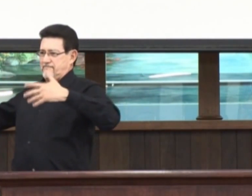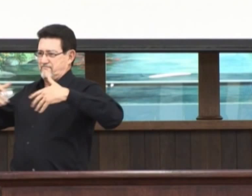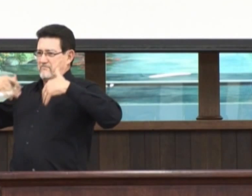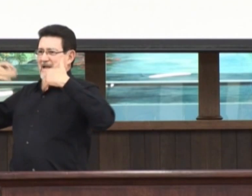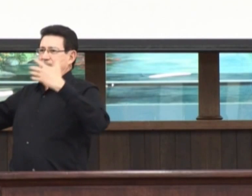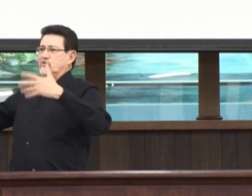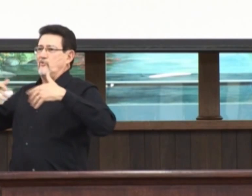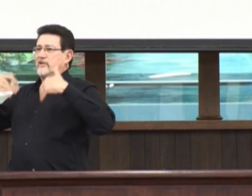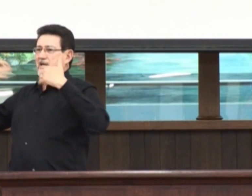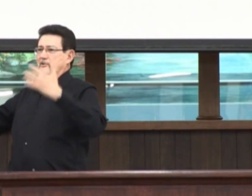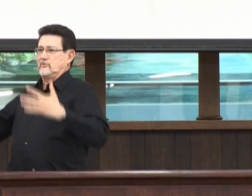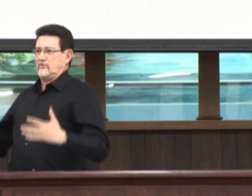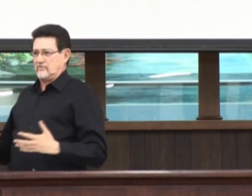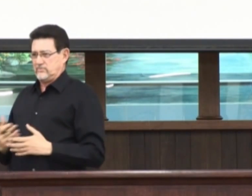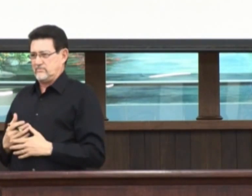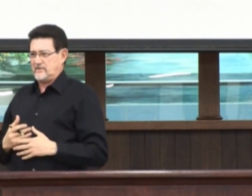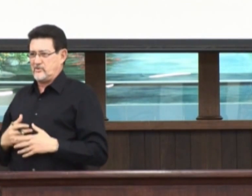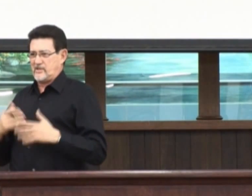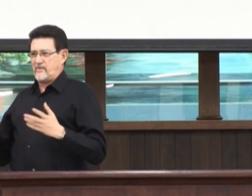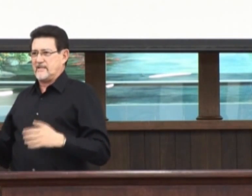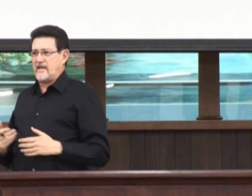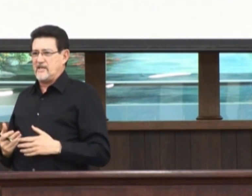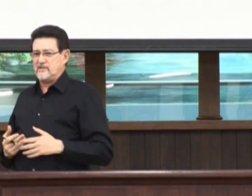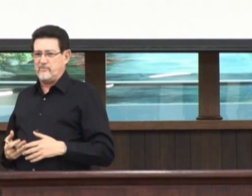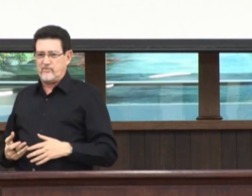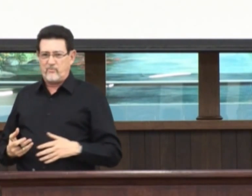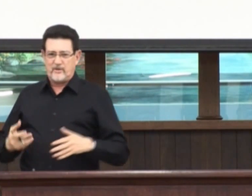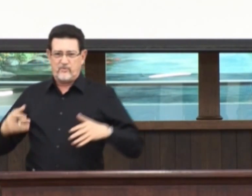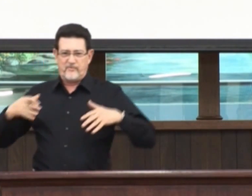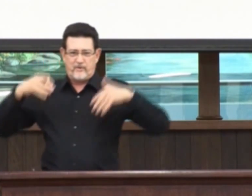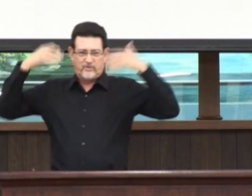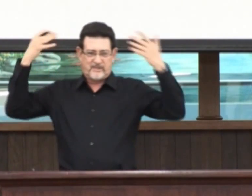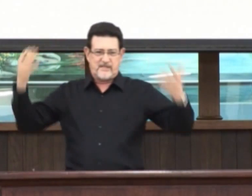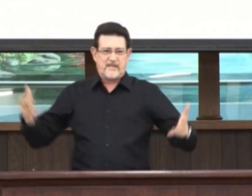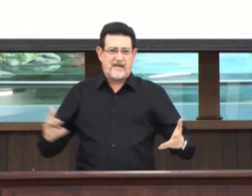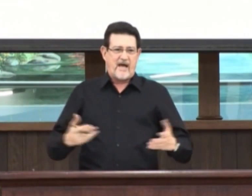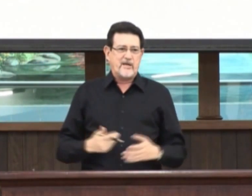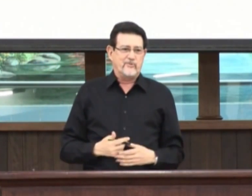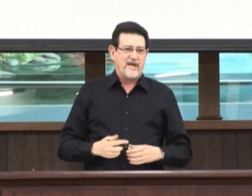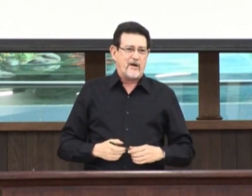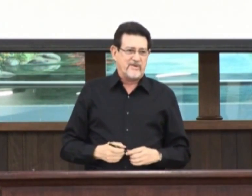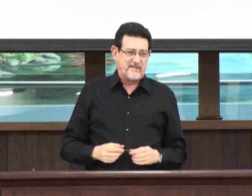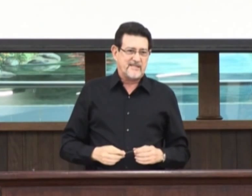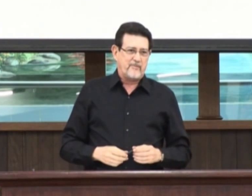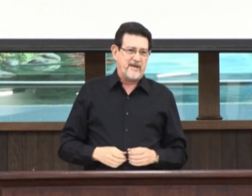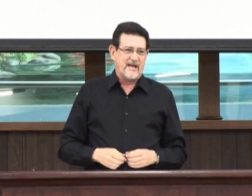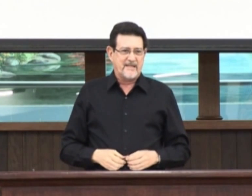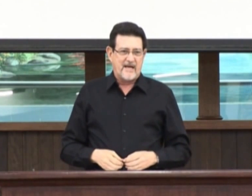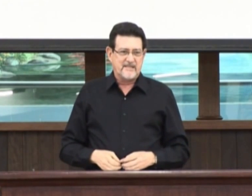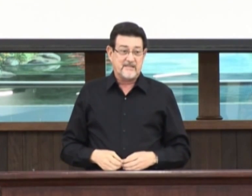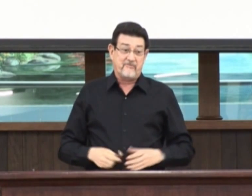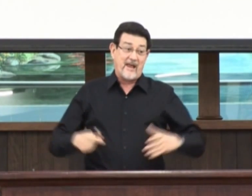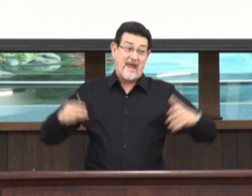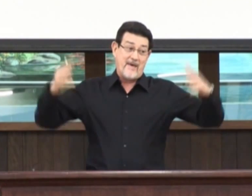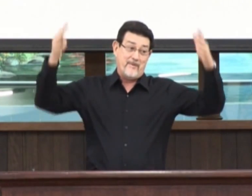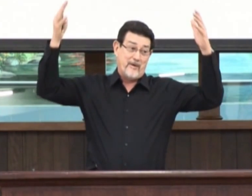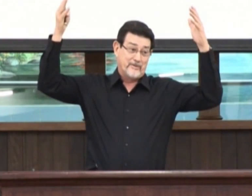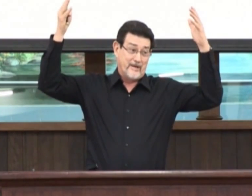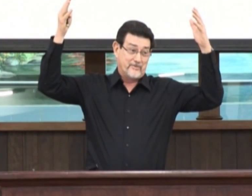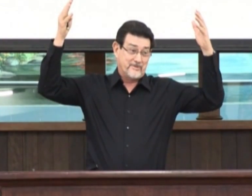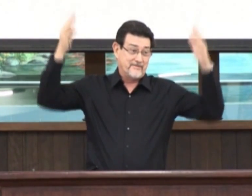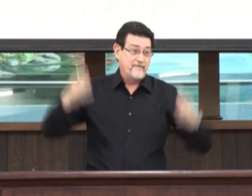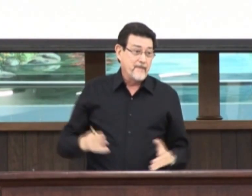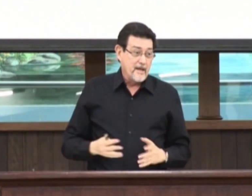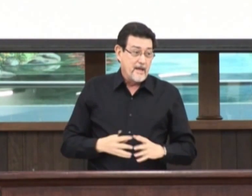vinha blasonando de seu ateísmo, quando viu-se caído na água sem saber nadar, disse, valei-me